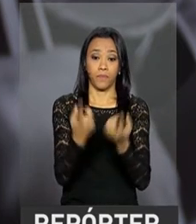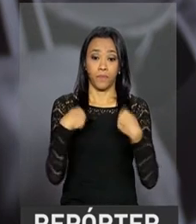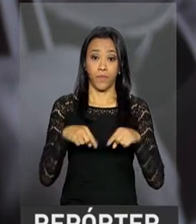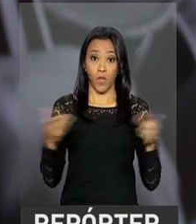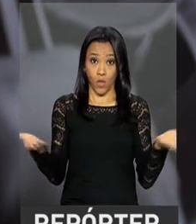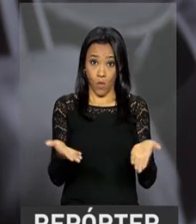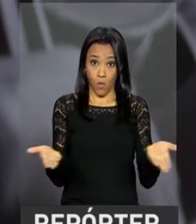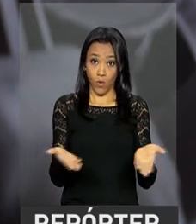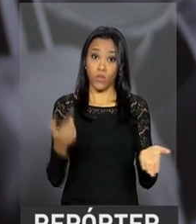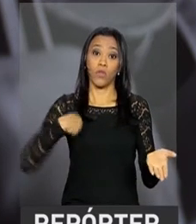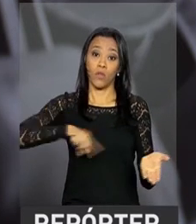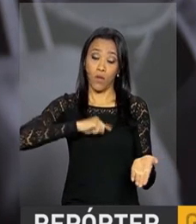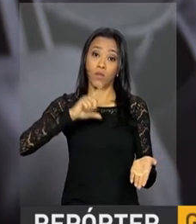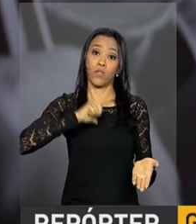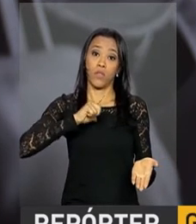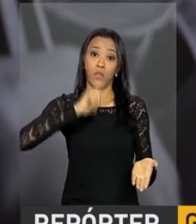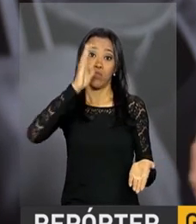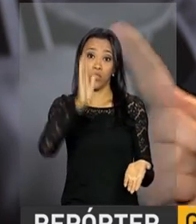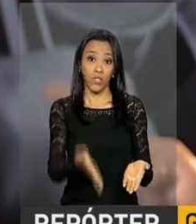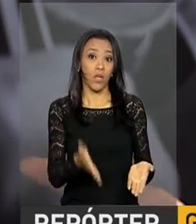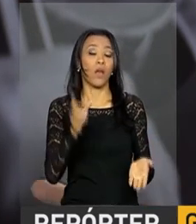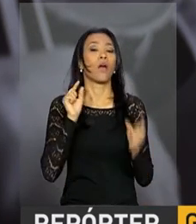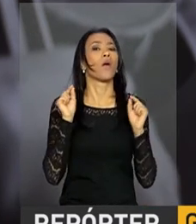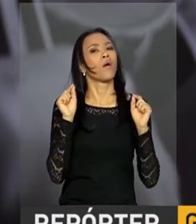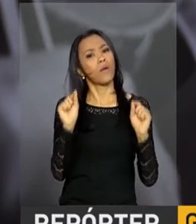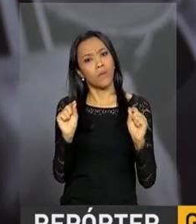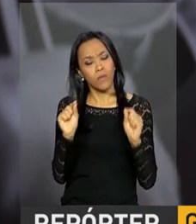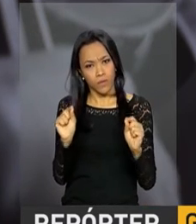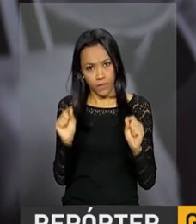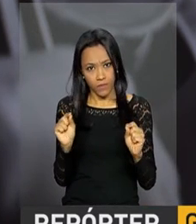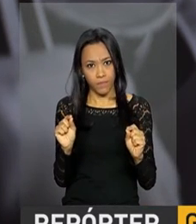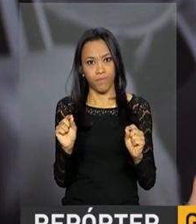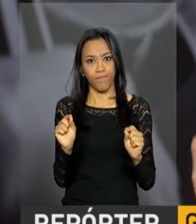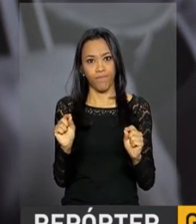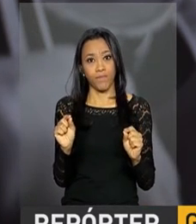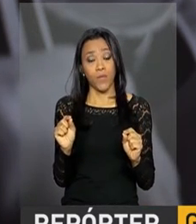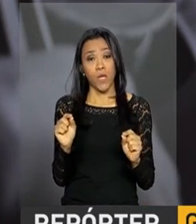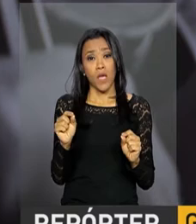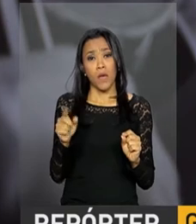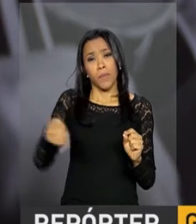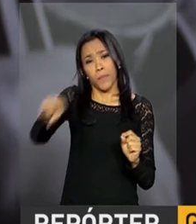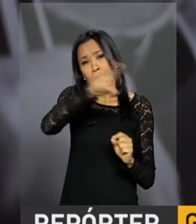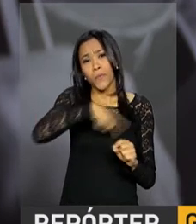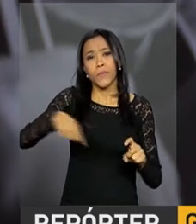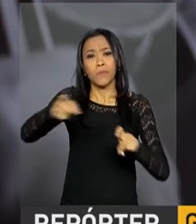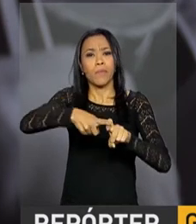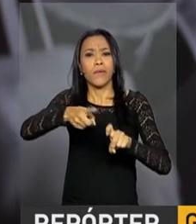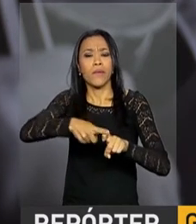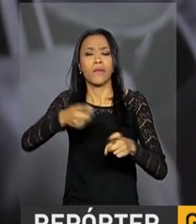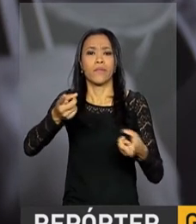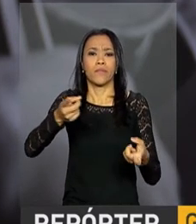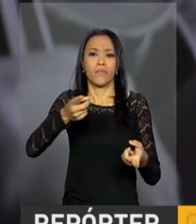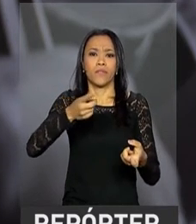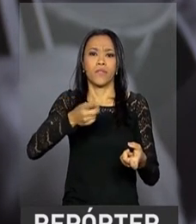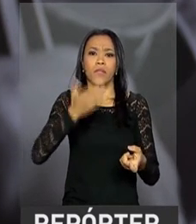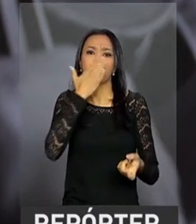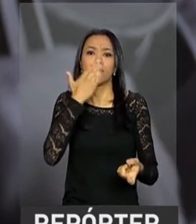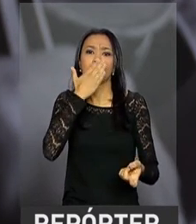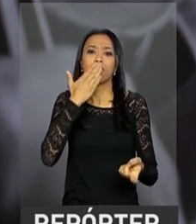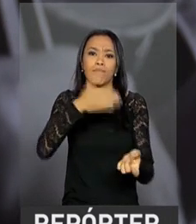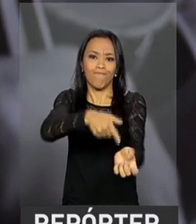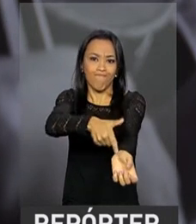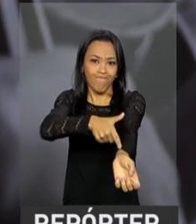hoje condições de renovar remotamente os médicos de pacientes diabéticos ele está